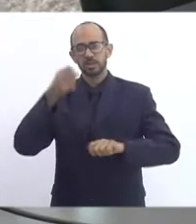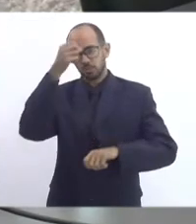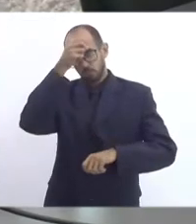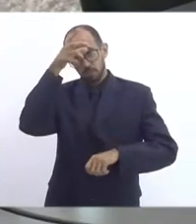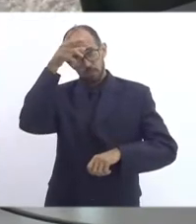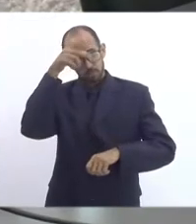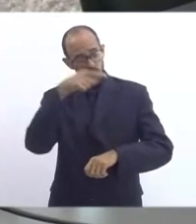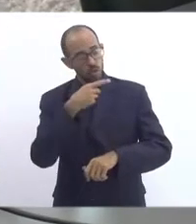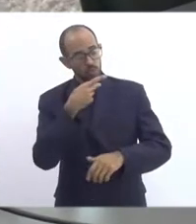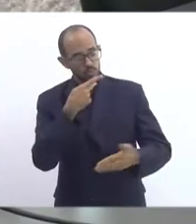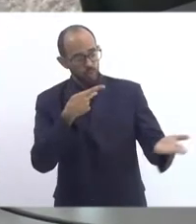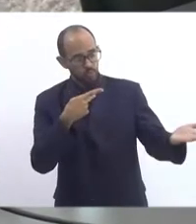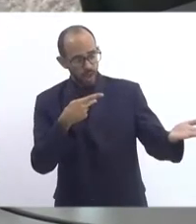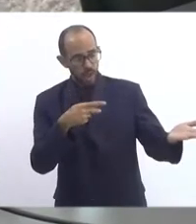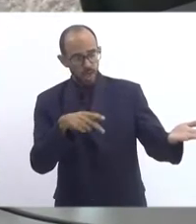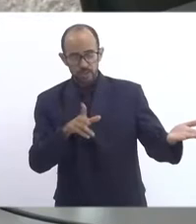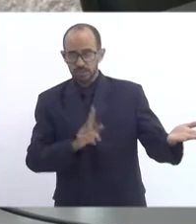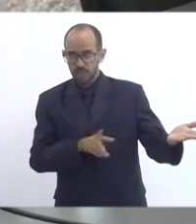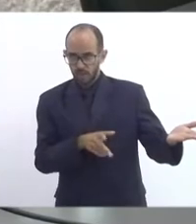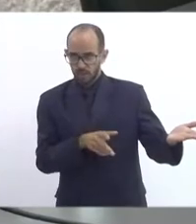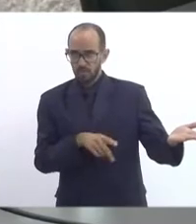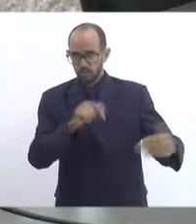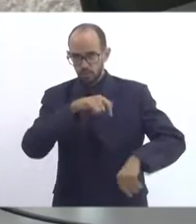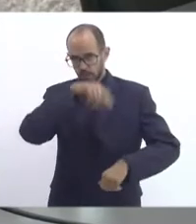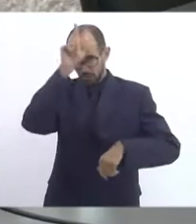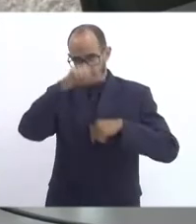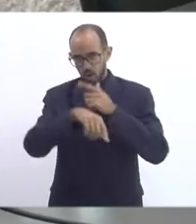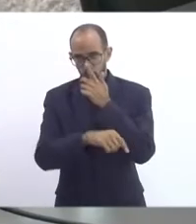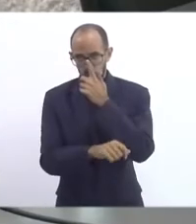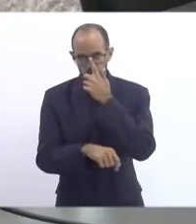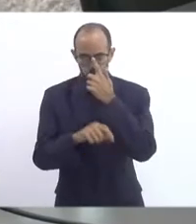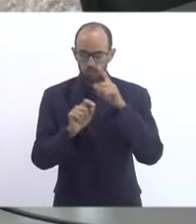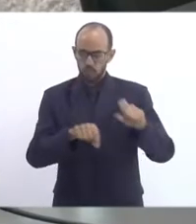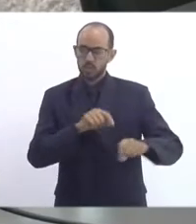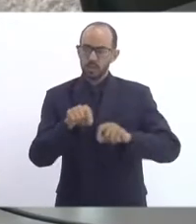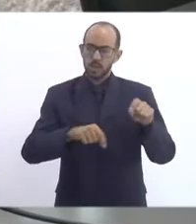trata muito, justamente com esse cuidado, eu não sei se vale